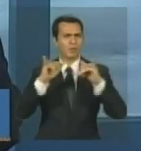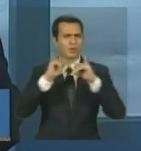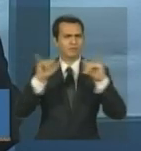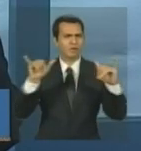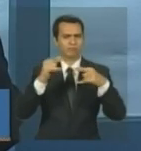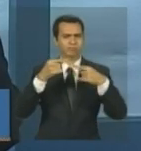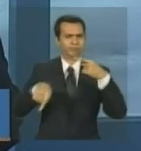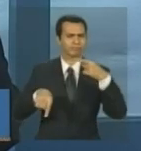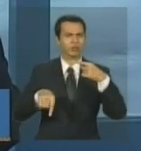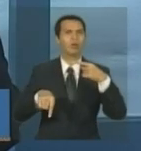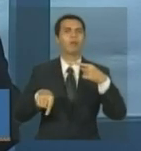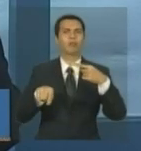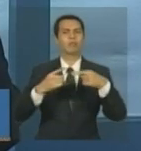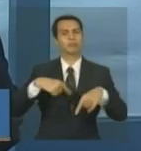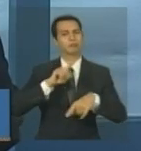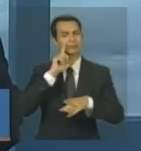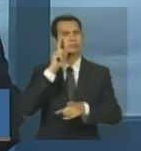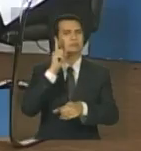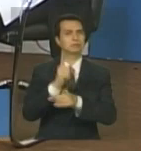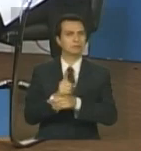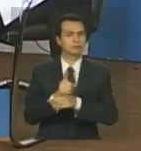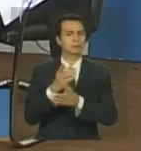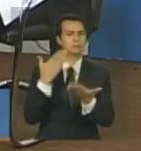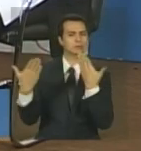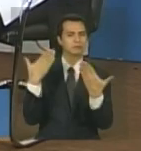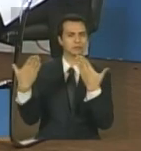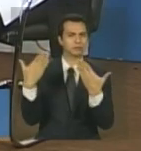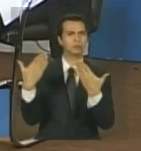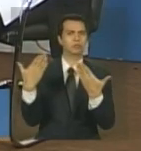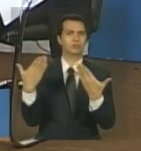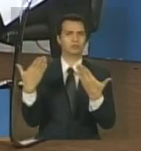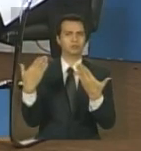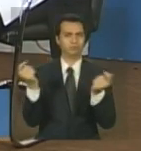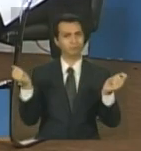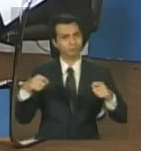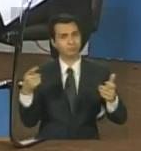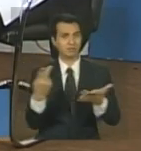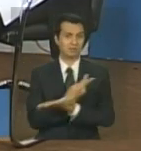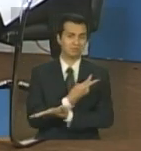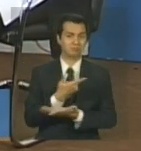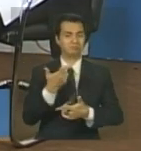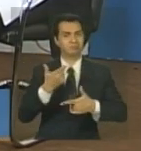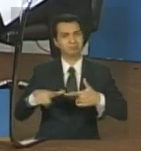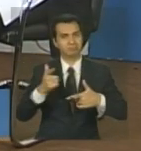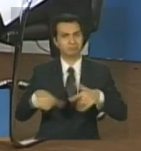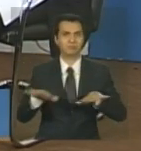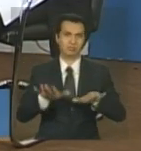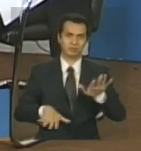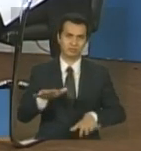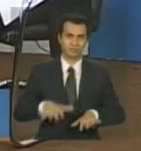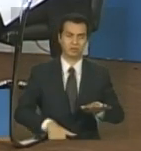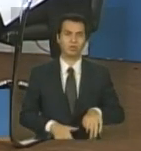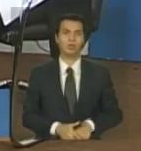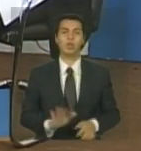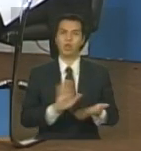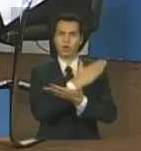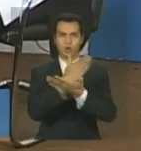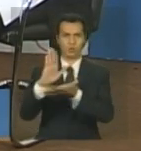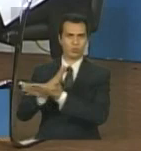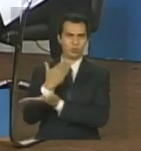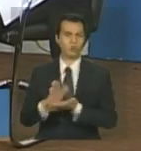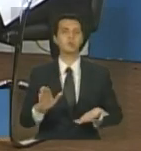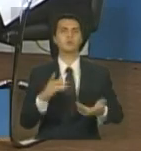então, que se identifique casos em que pode haver alguma irregularidade. Os municípios já devem estar acostumados em receber